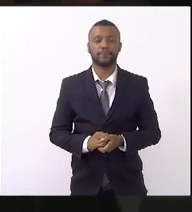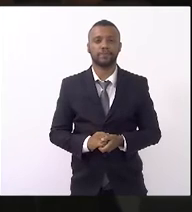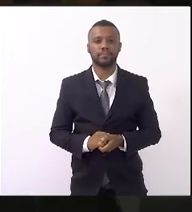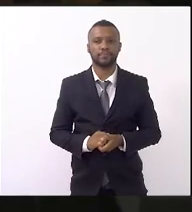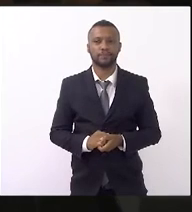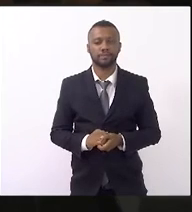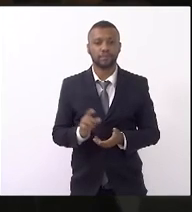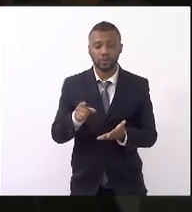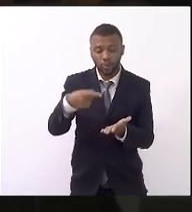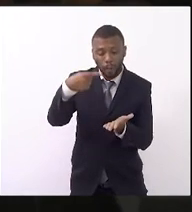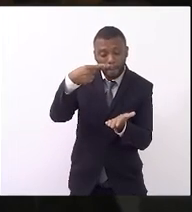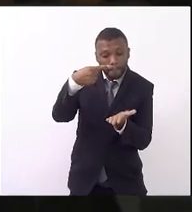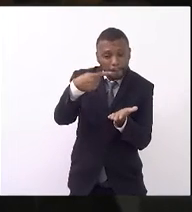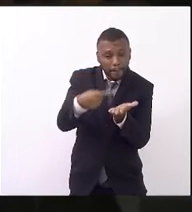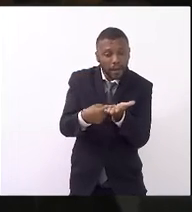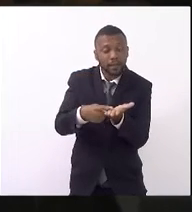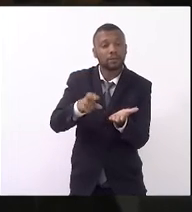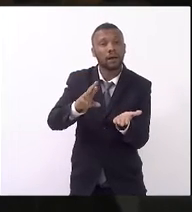Pacto RJ.